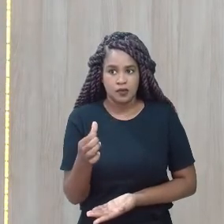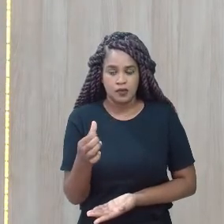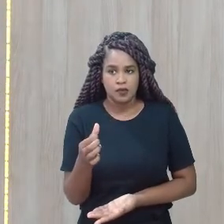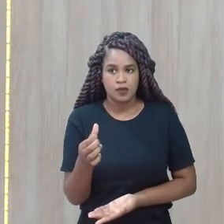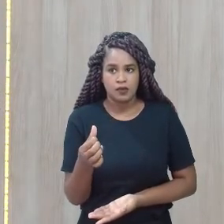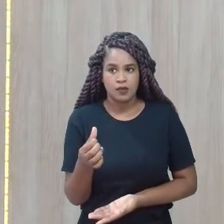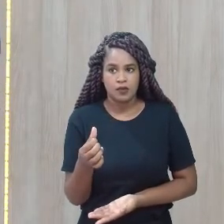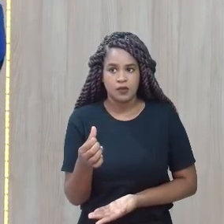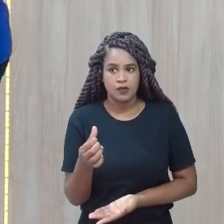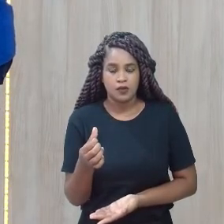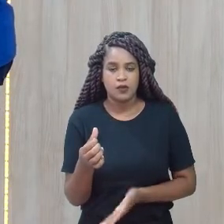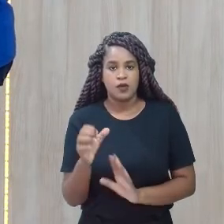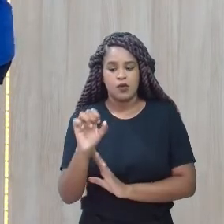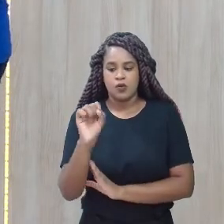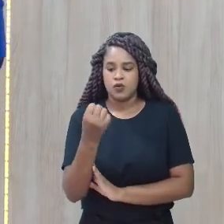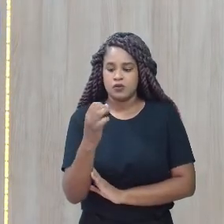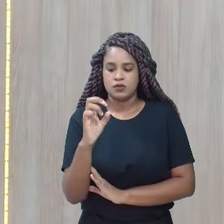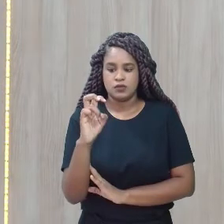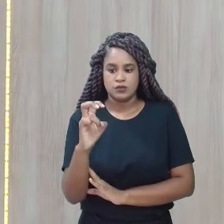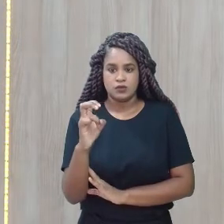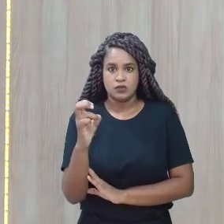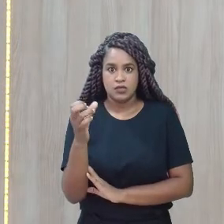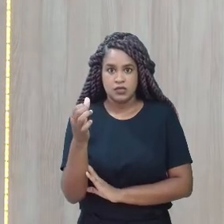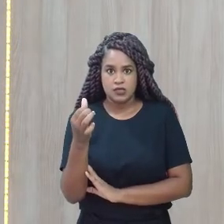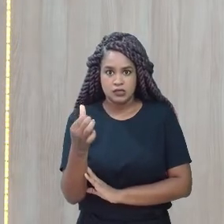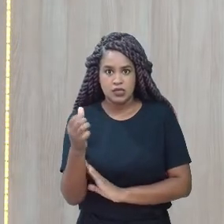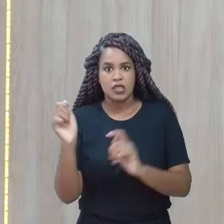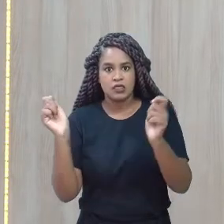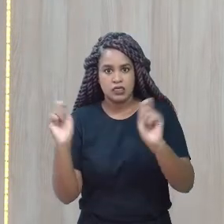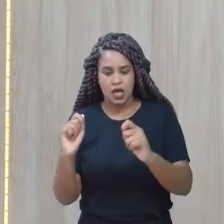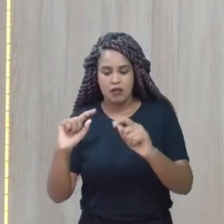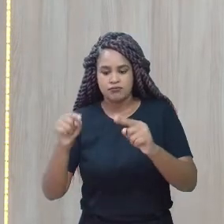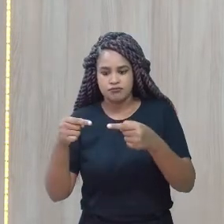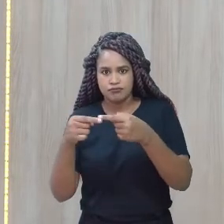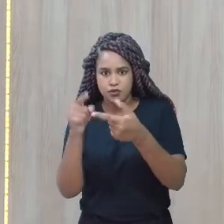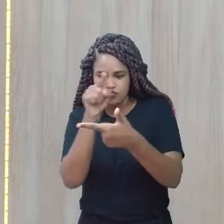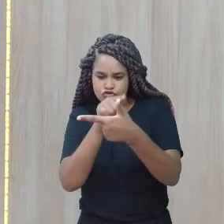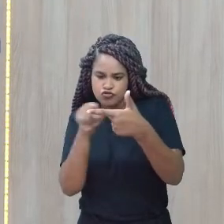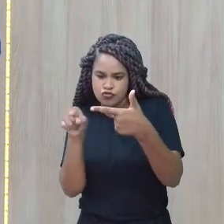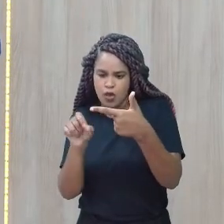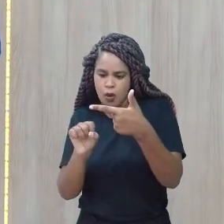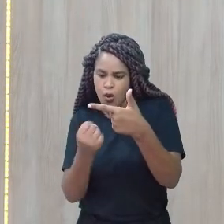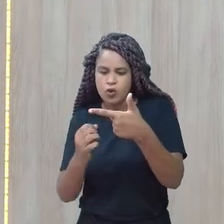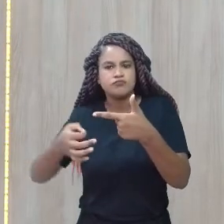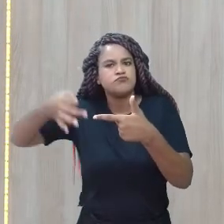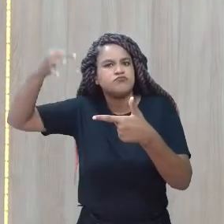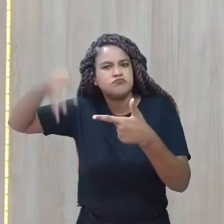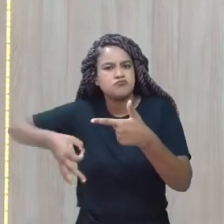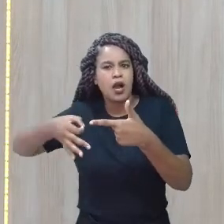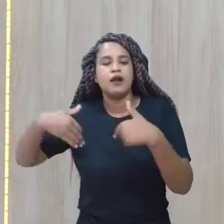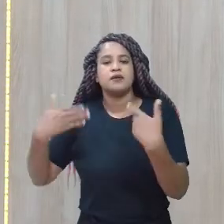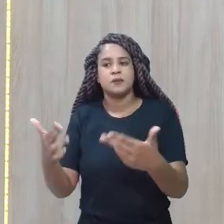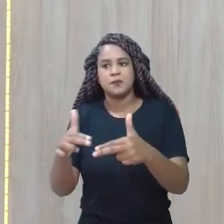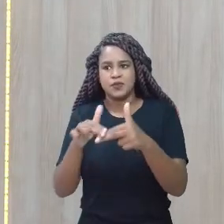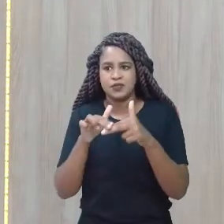104.856, 856 vai dividir exato por 8. Então, esse número completo,